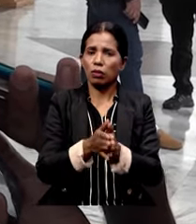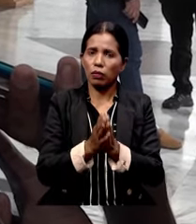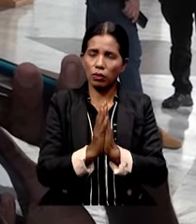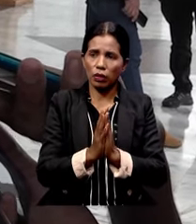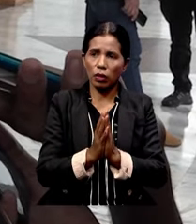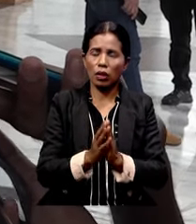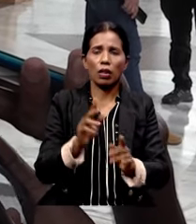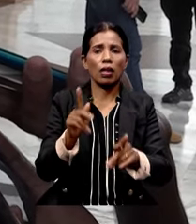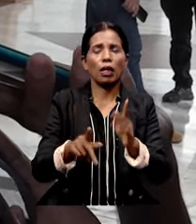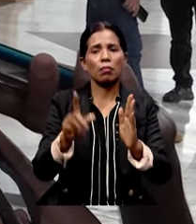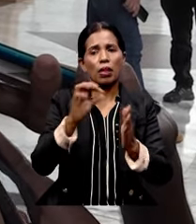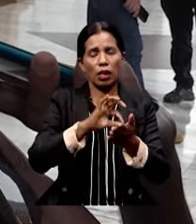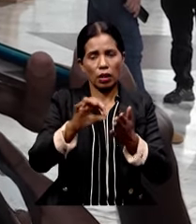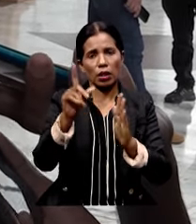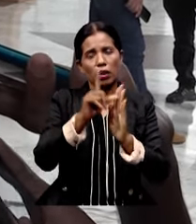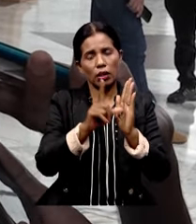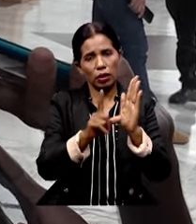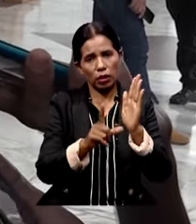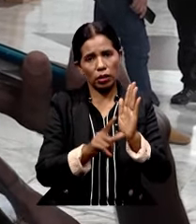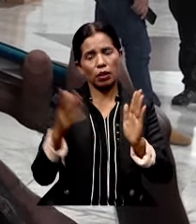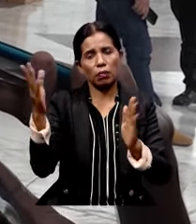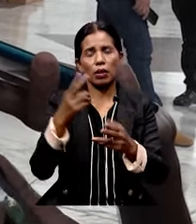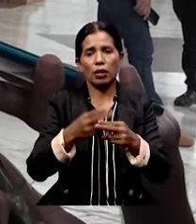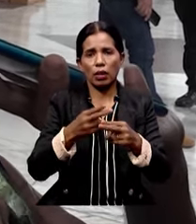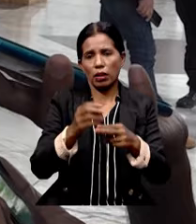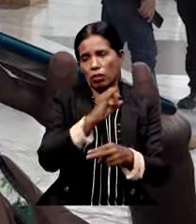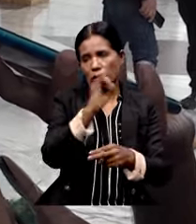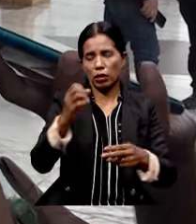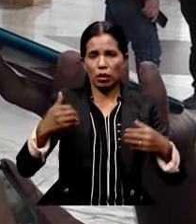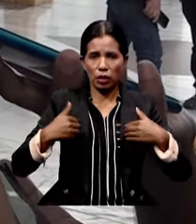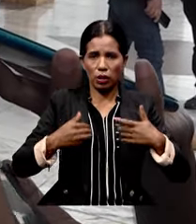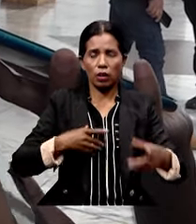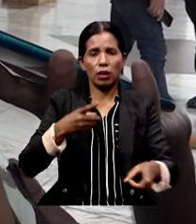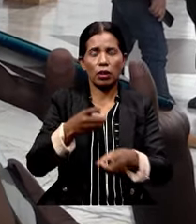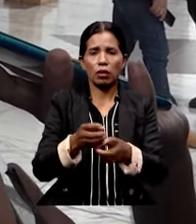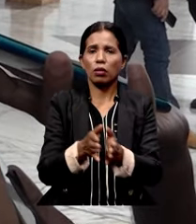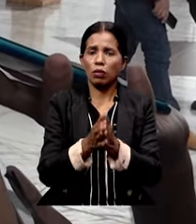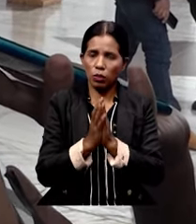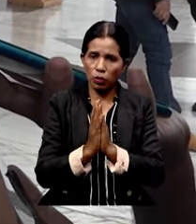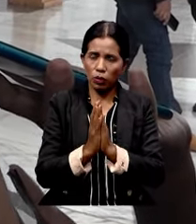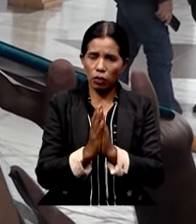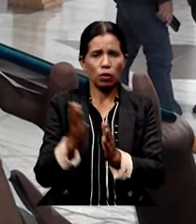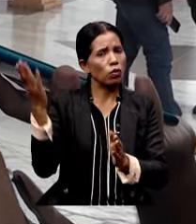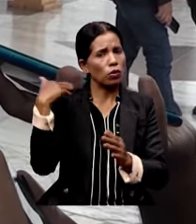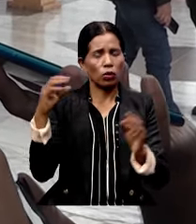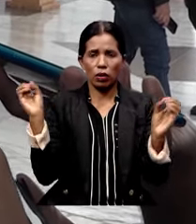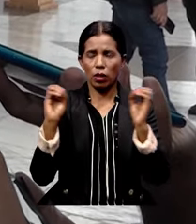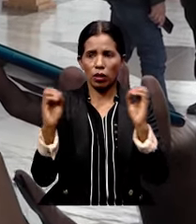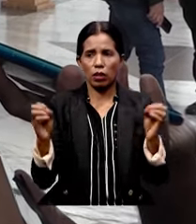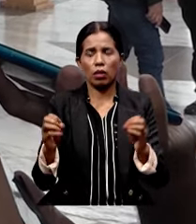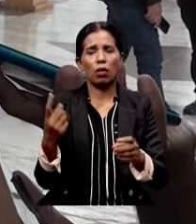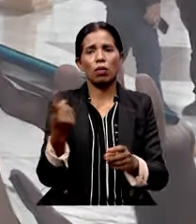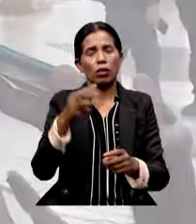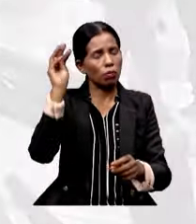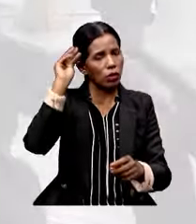uma lista ia na ba, ia na ara, identificação, ia direito a tal pedido. O look lá. O look e a razão, só Ministério da Justiça